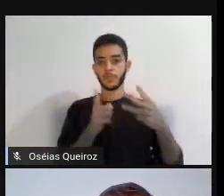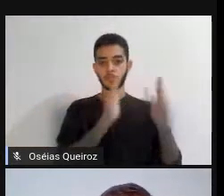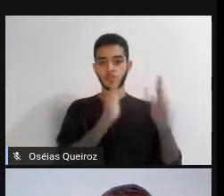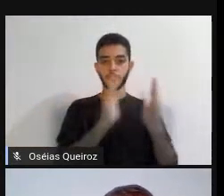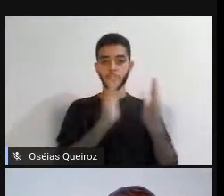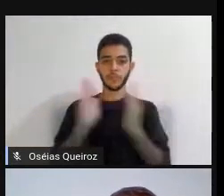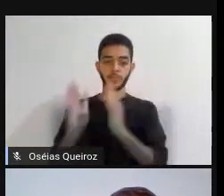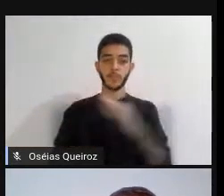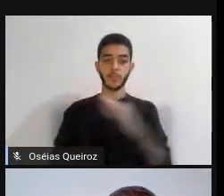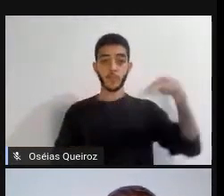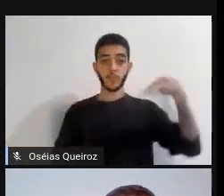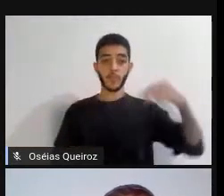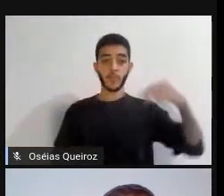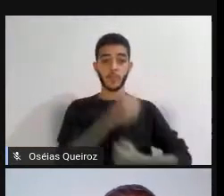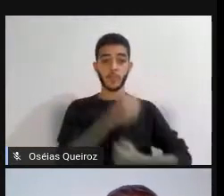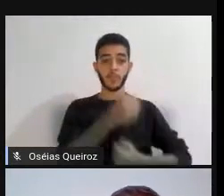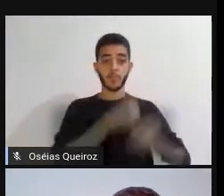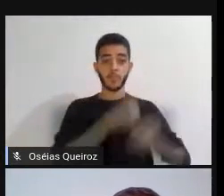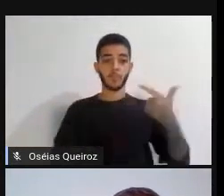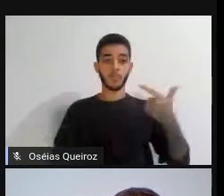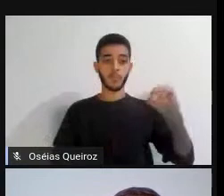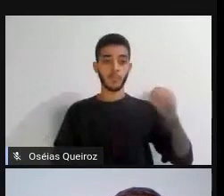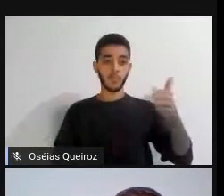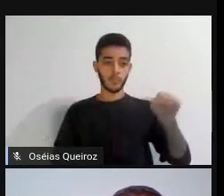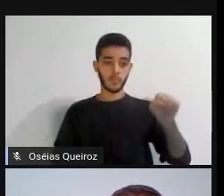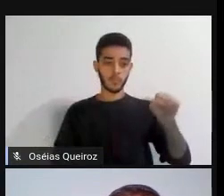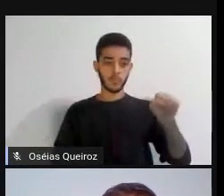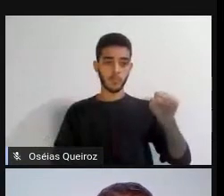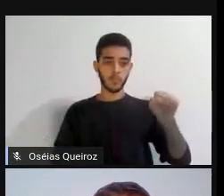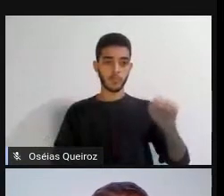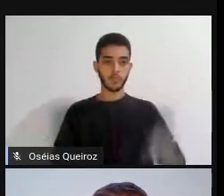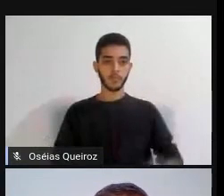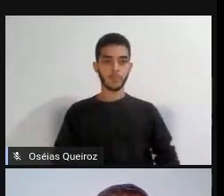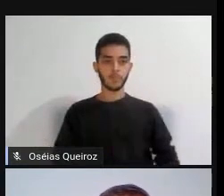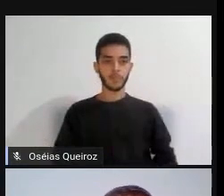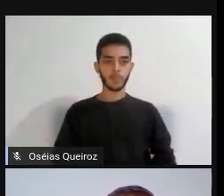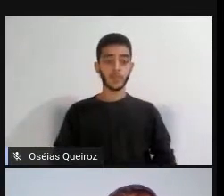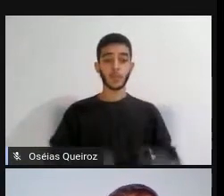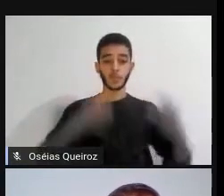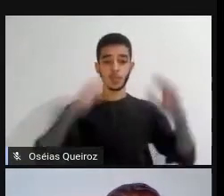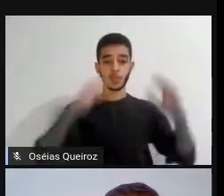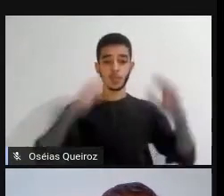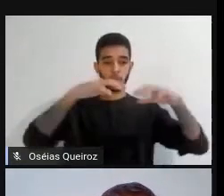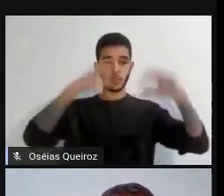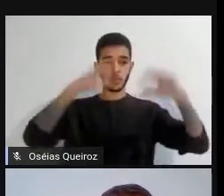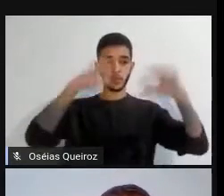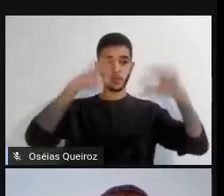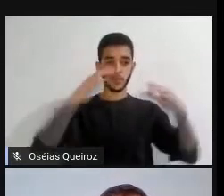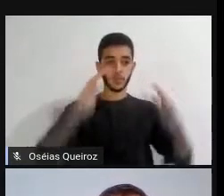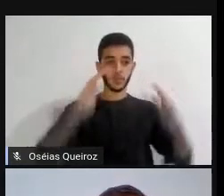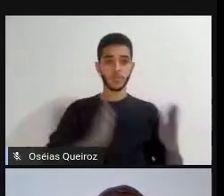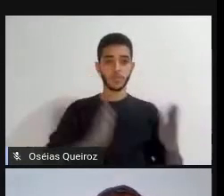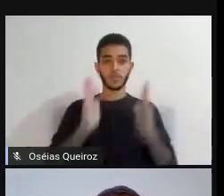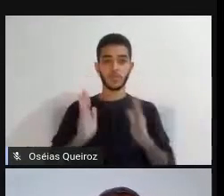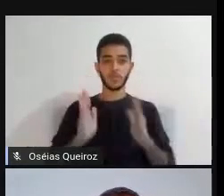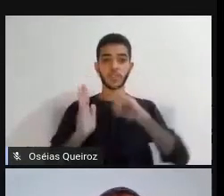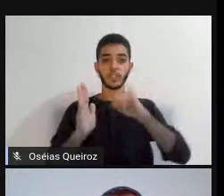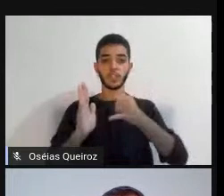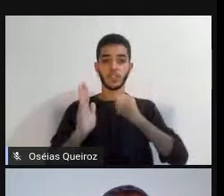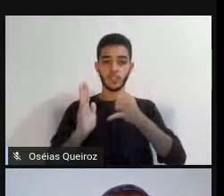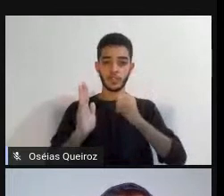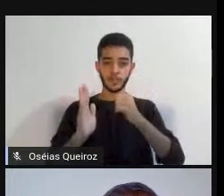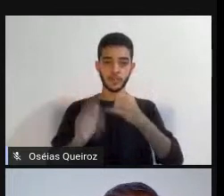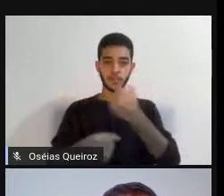de 2018, que aqui é um período de uma quantidade menor de chuvas, janeiro de 2019 e março,